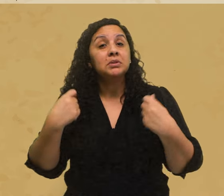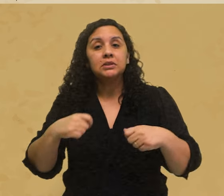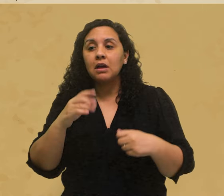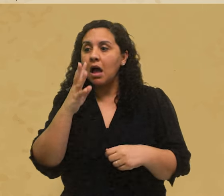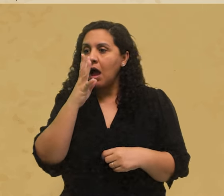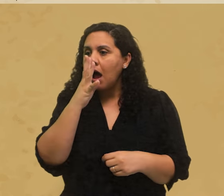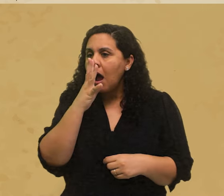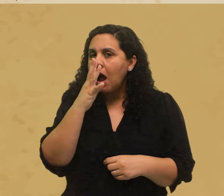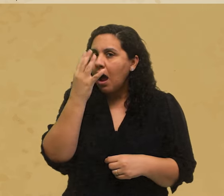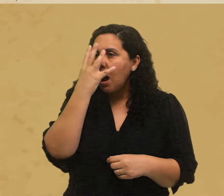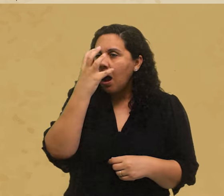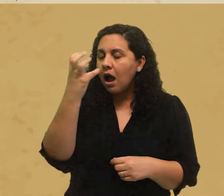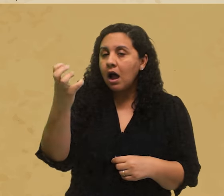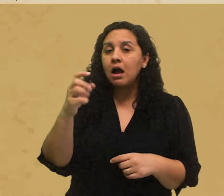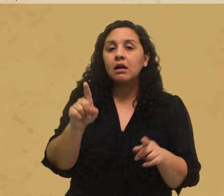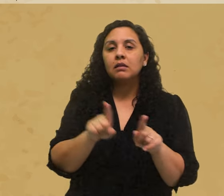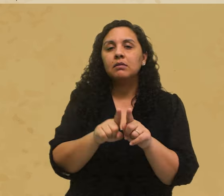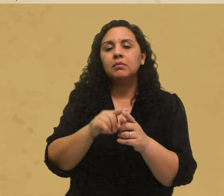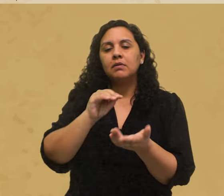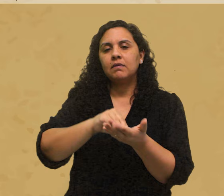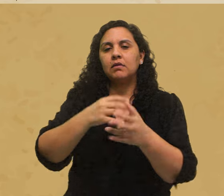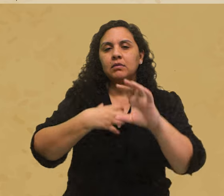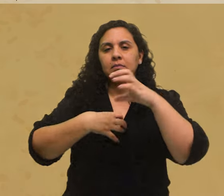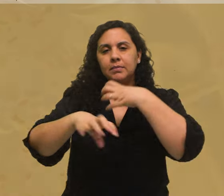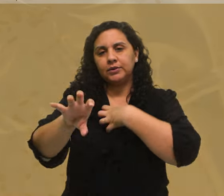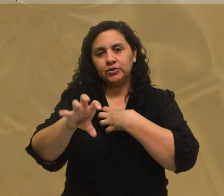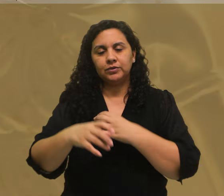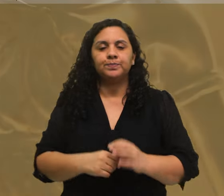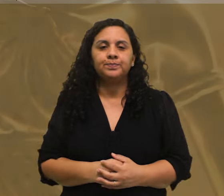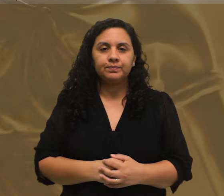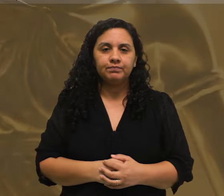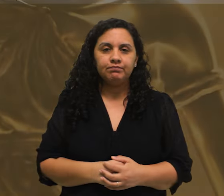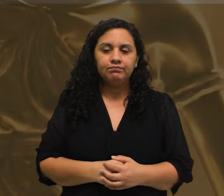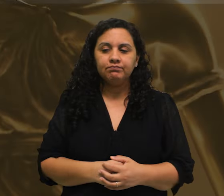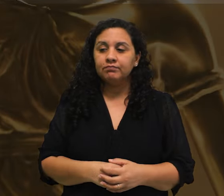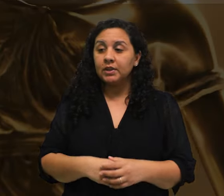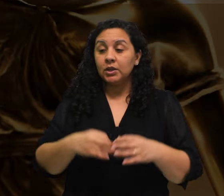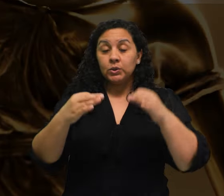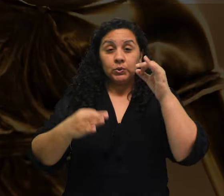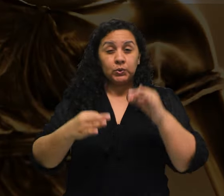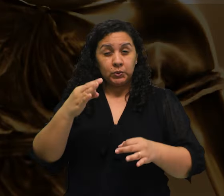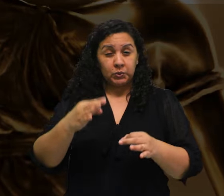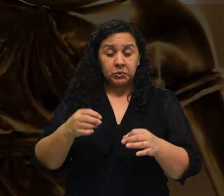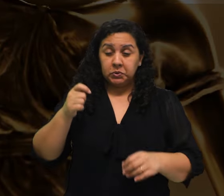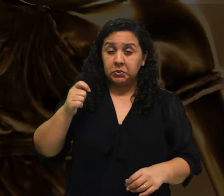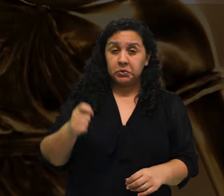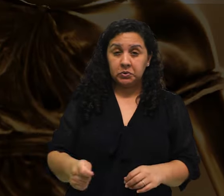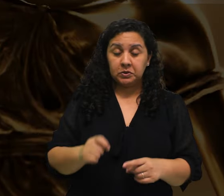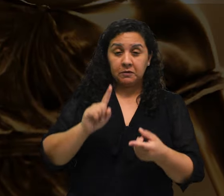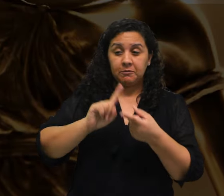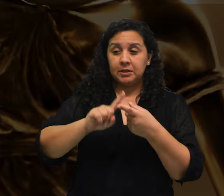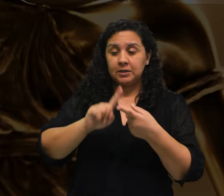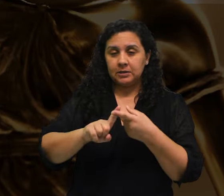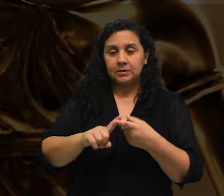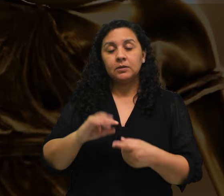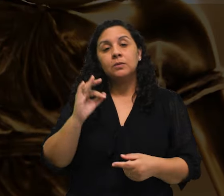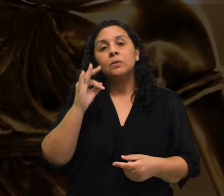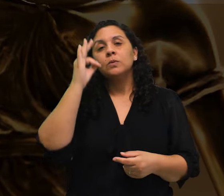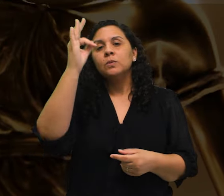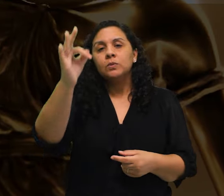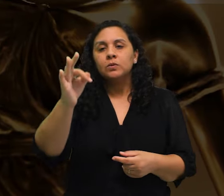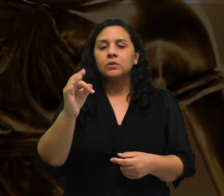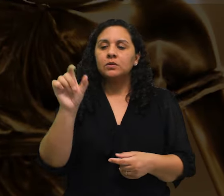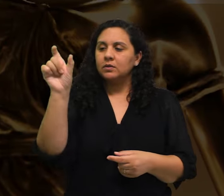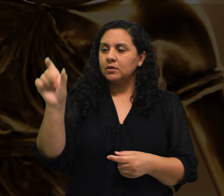grande de admiração e na falta de empatia. Justiça, vingança. Um dia,